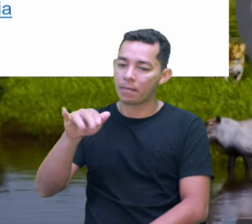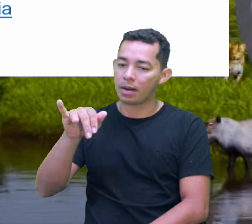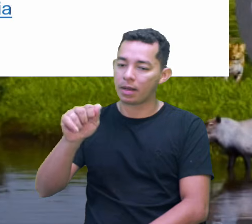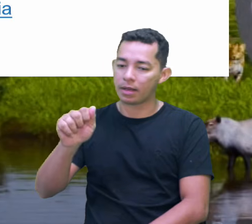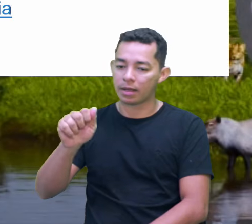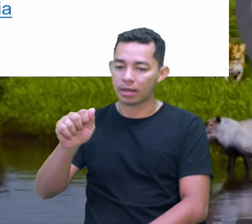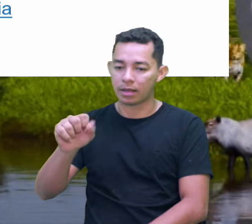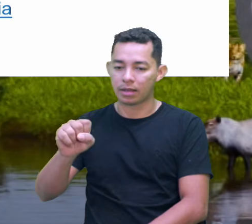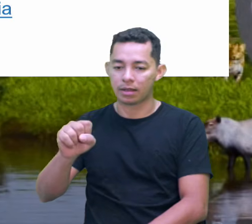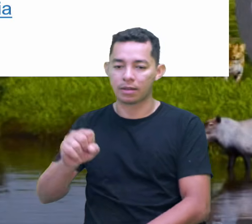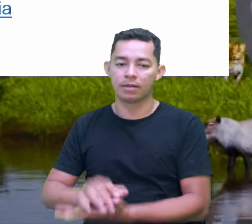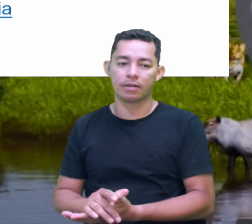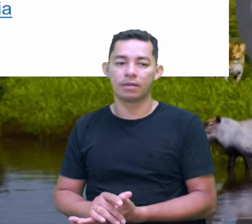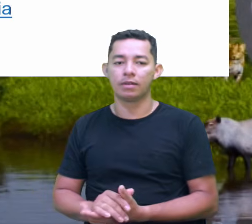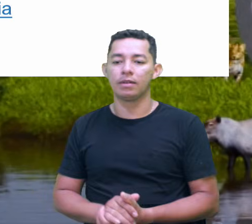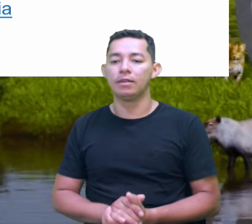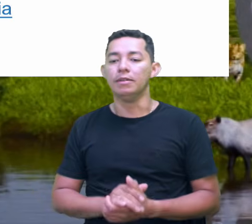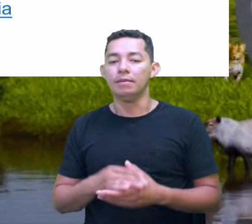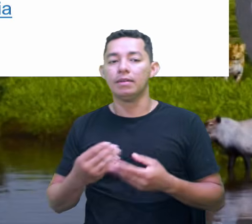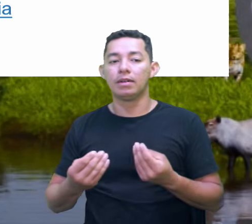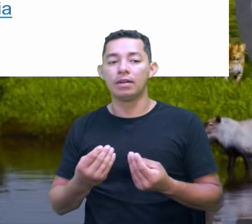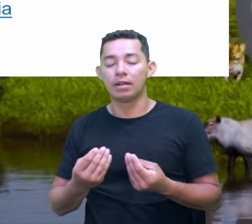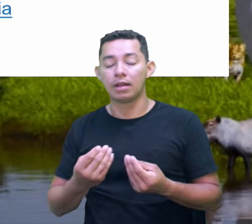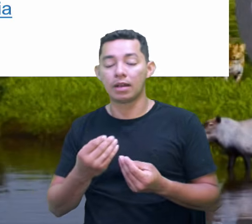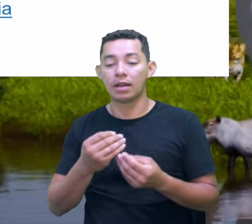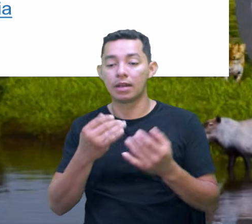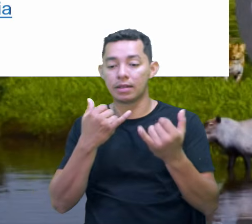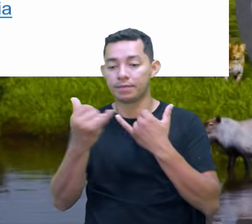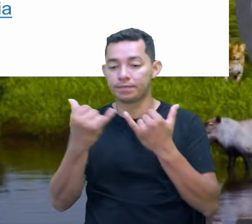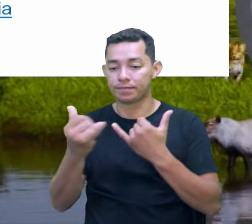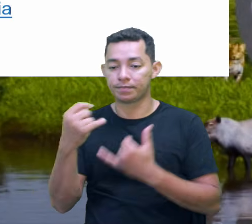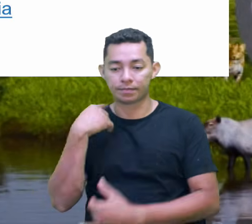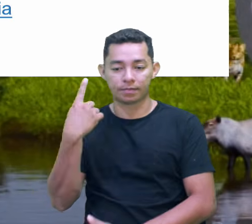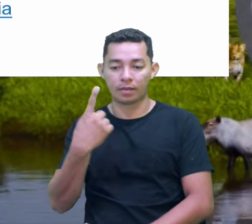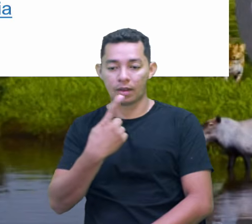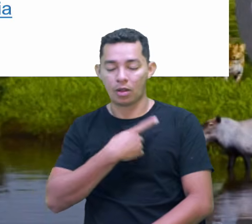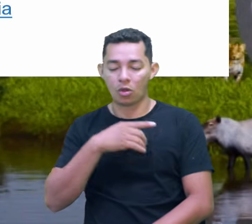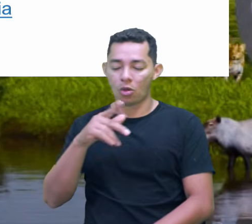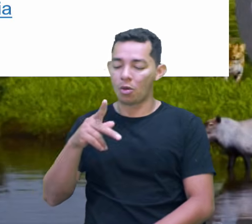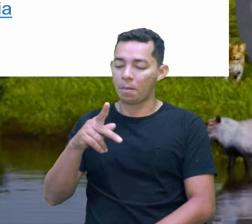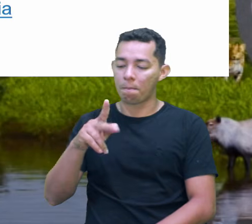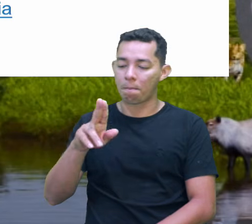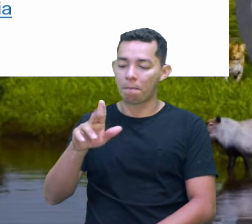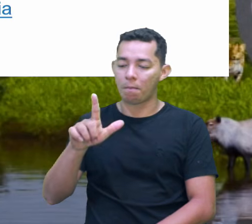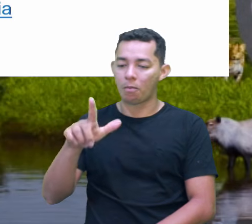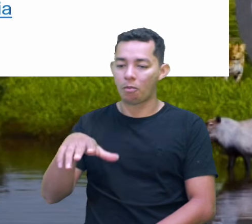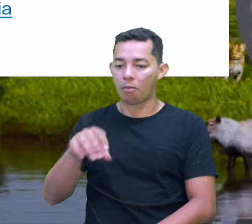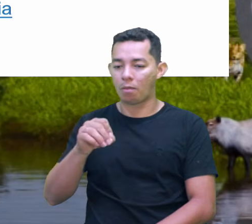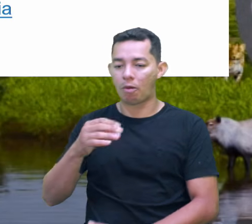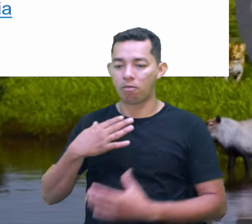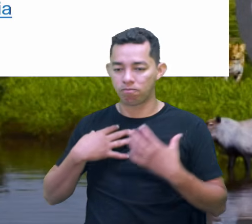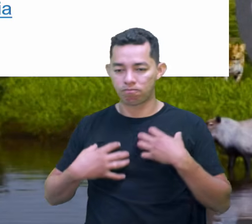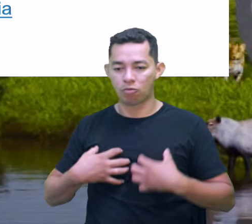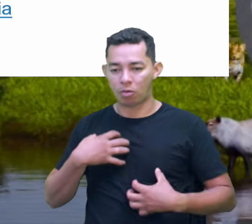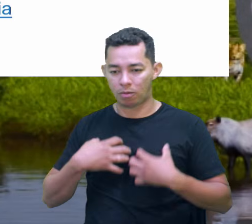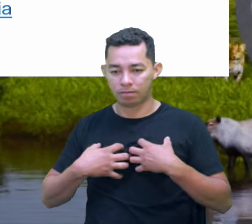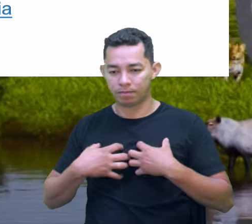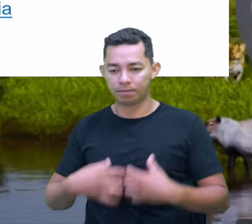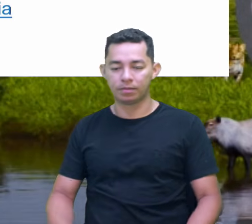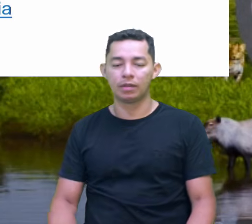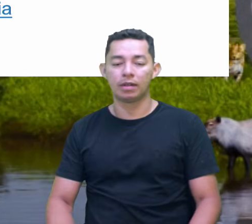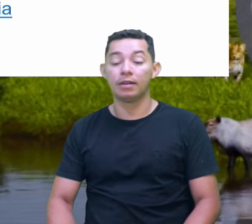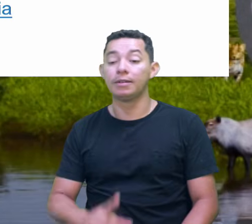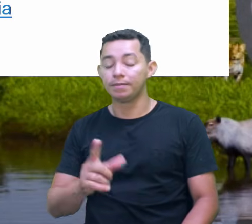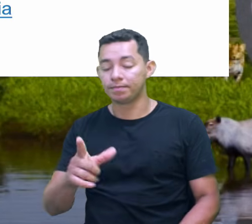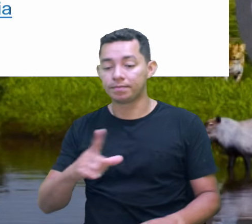são para o peixe como o pulmão é para a gente. Vocês estão entendendo que existem mecanismos de